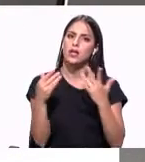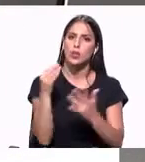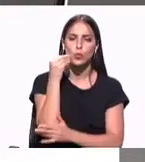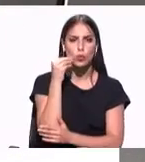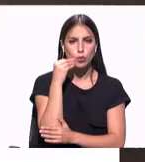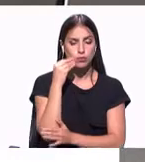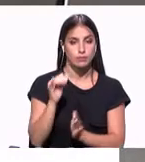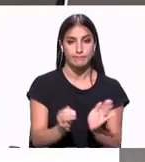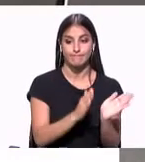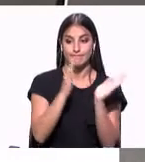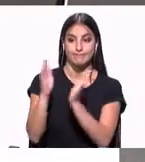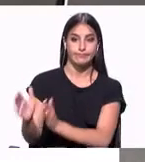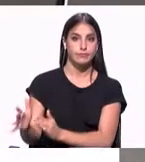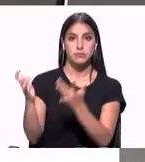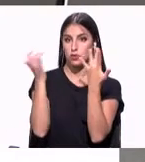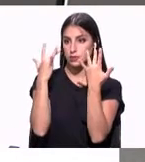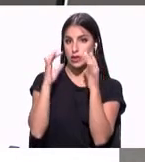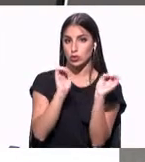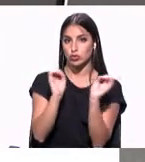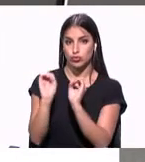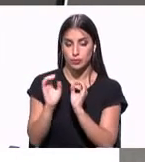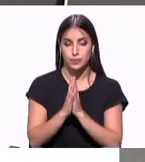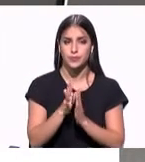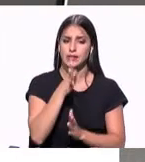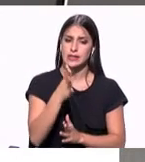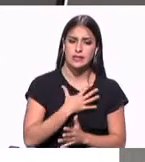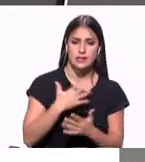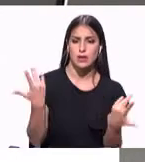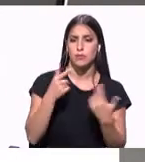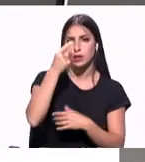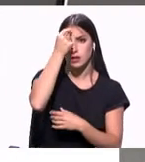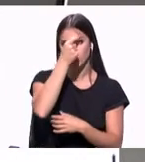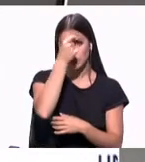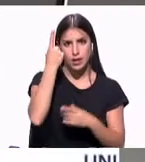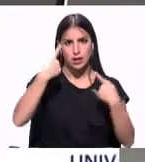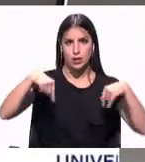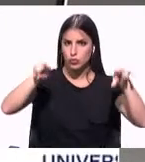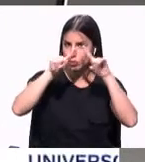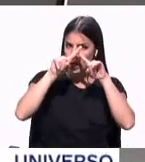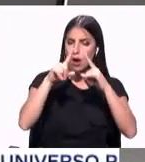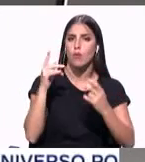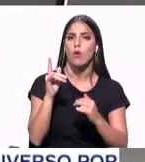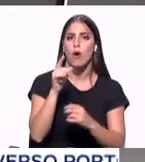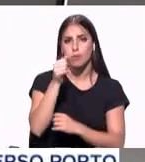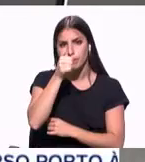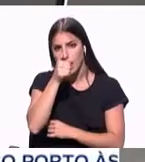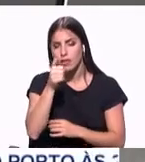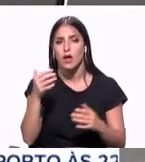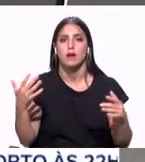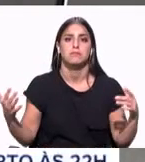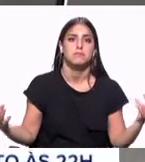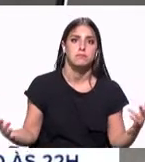da linha, não chegou o que queria ouvir. Disseram-me que as enfermeiras estavam em reunião, disseram que as enfermeiras estavam ocupadas,